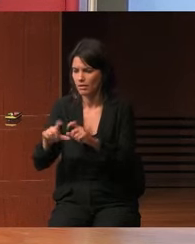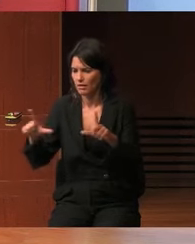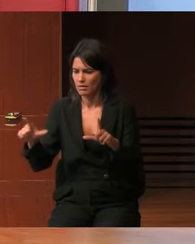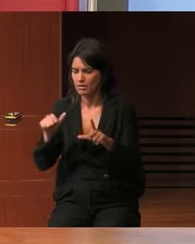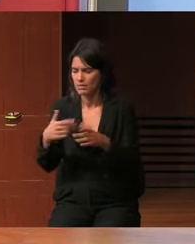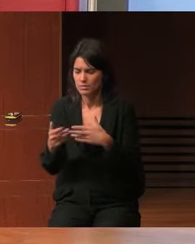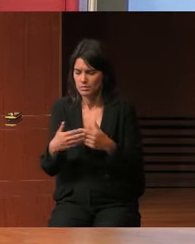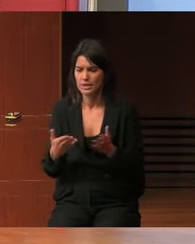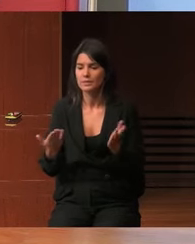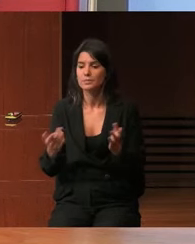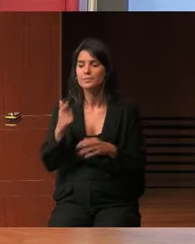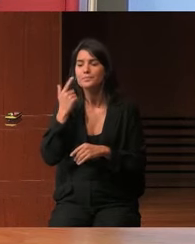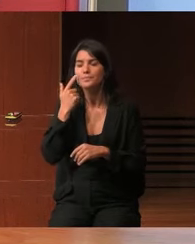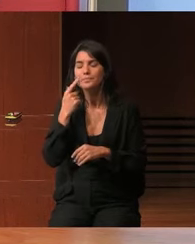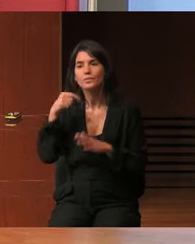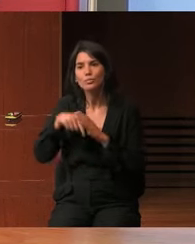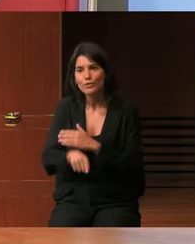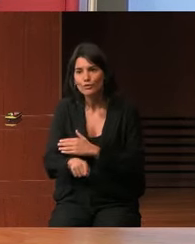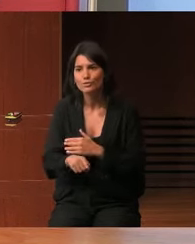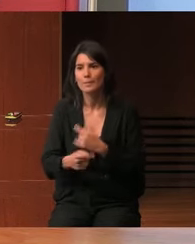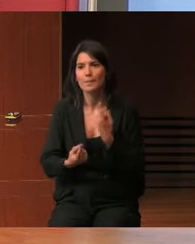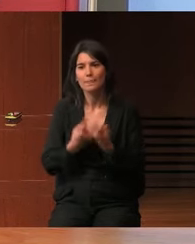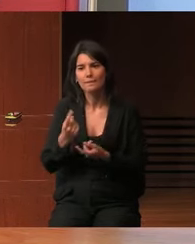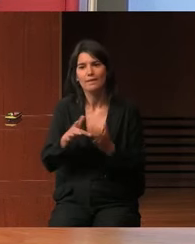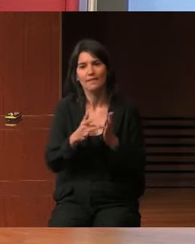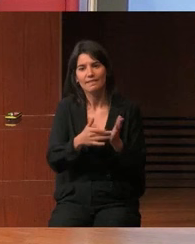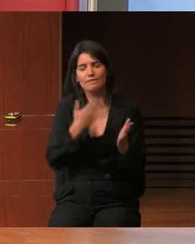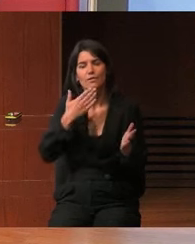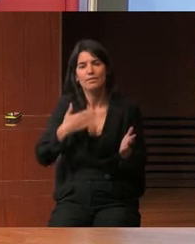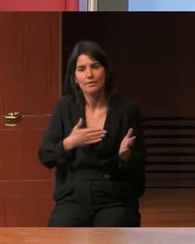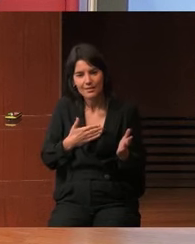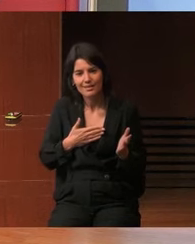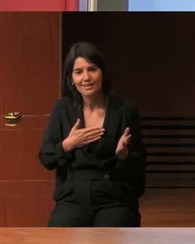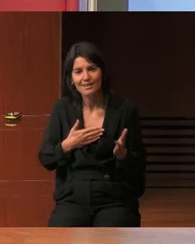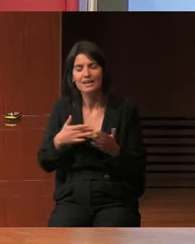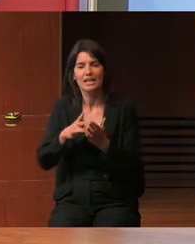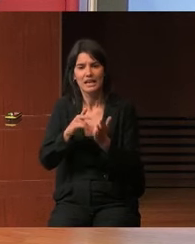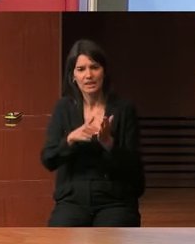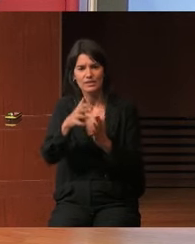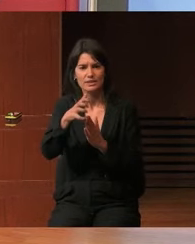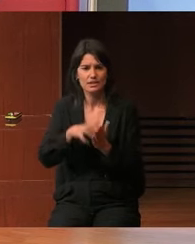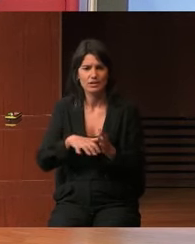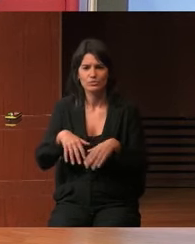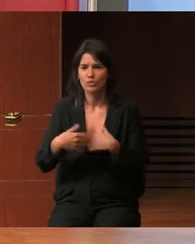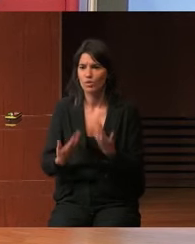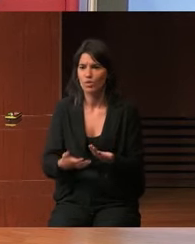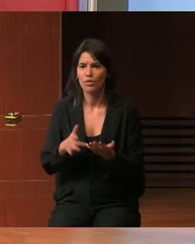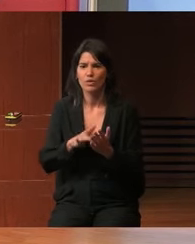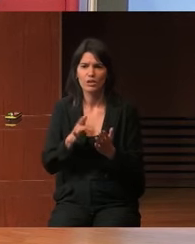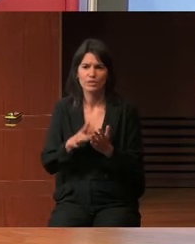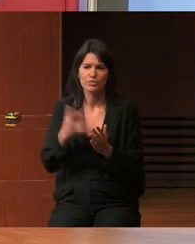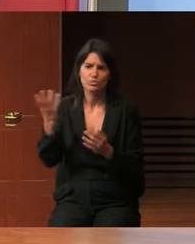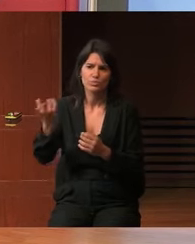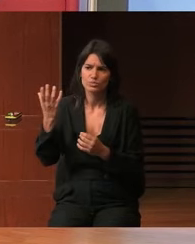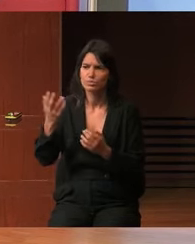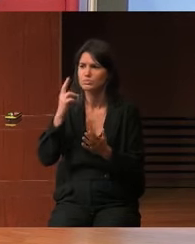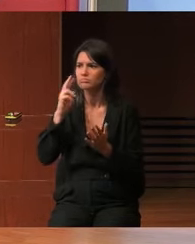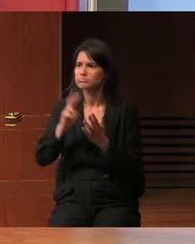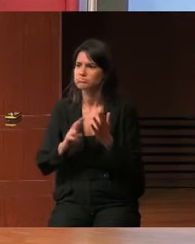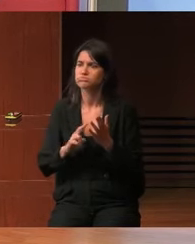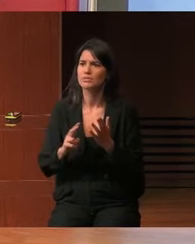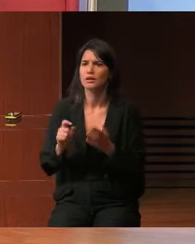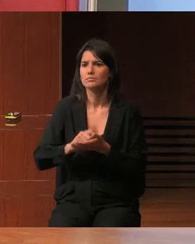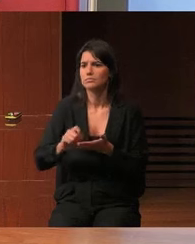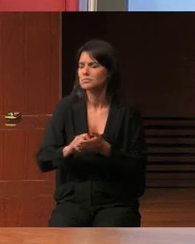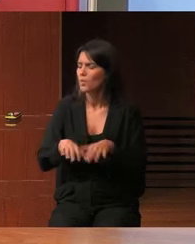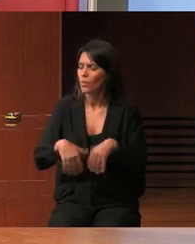tipo de conhecimento e de profundidade que muitas vezes um livro nos traz. Um livro de texto, ou um livro ou literatura, ou seja o que for, não é? Há